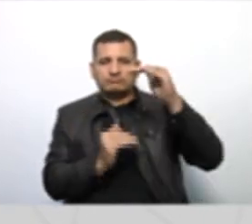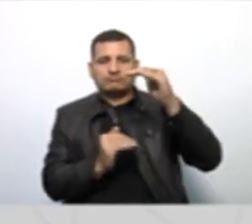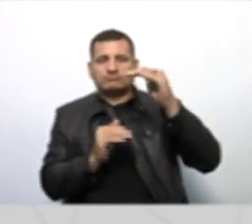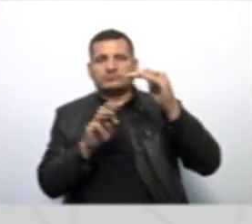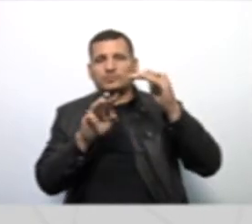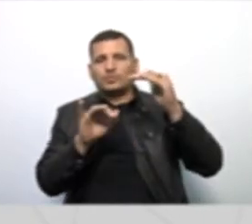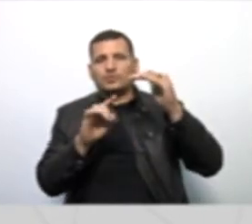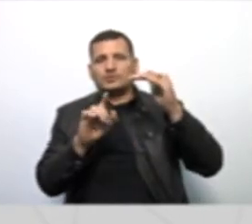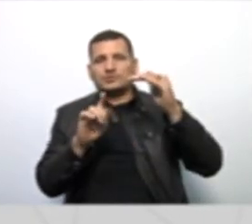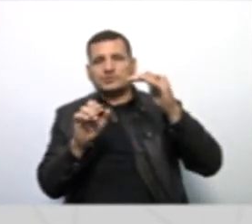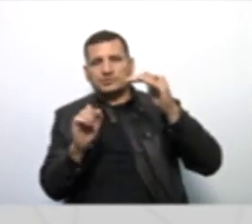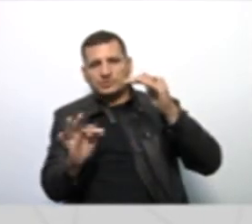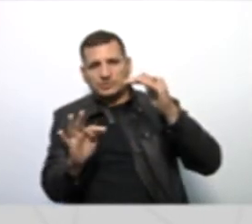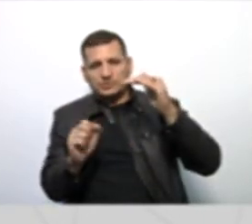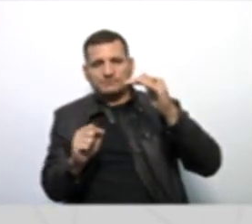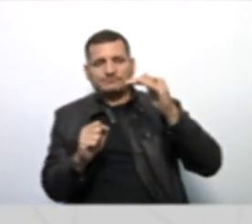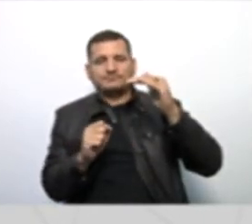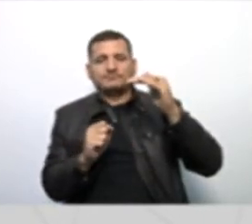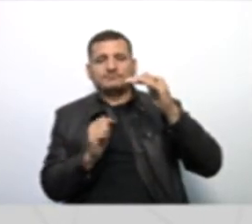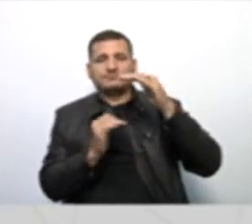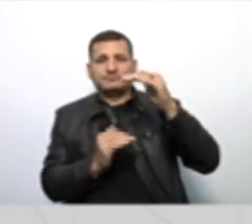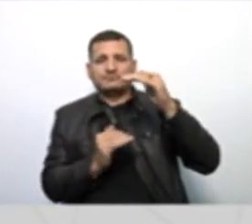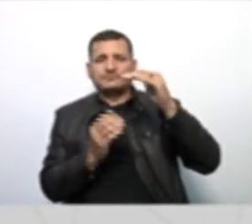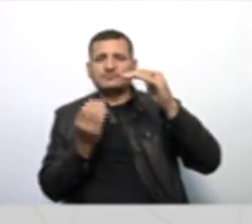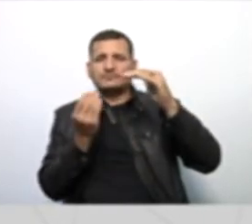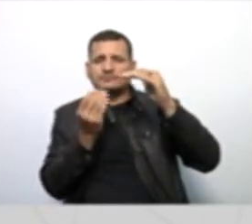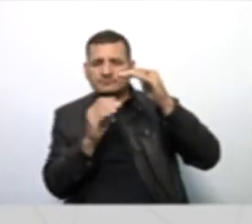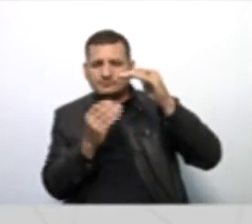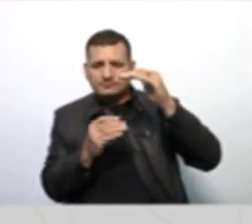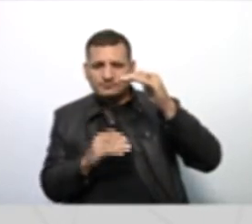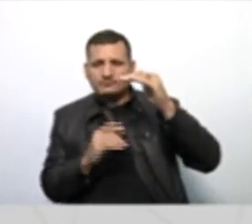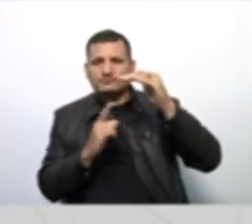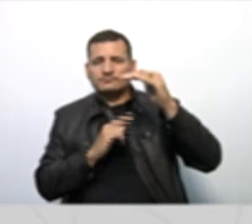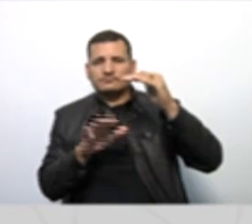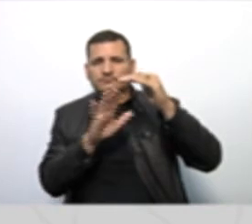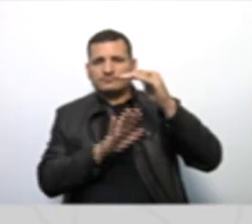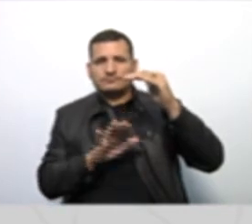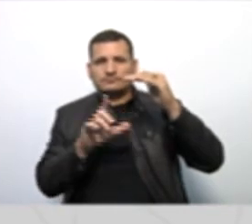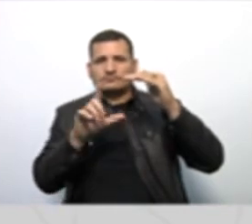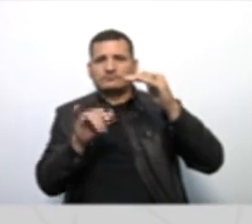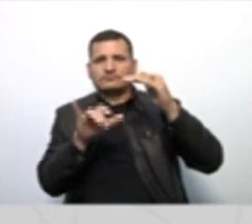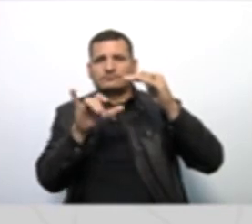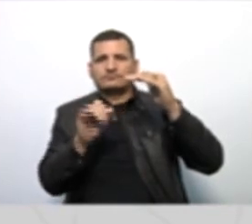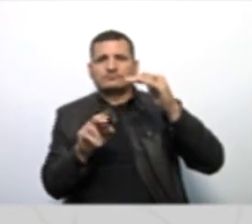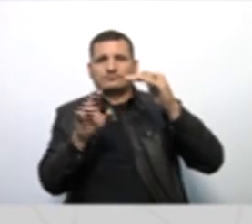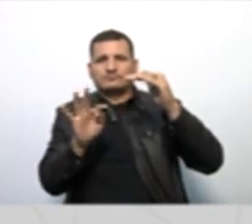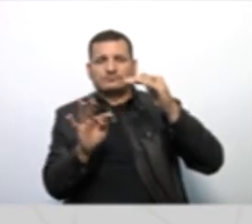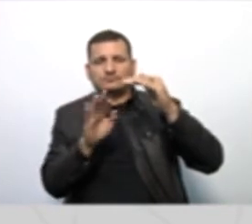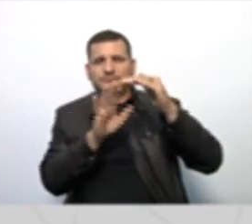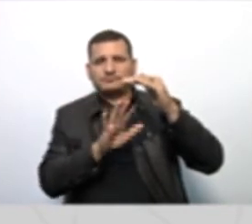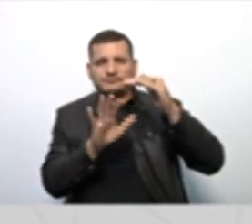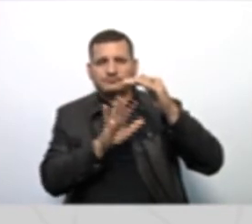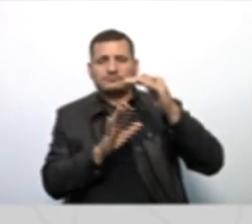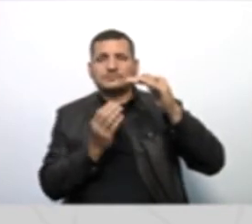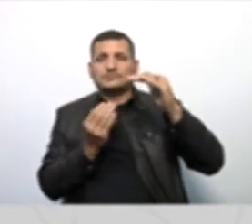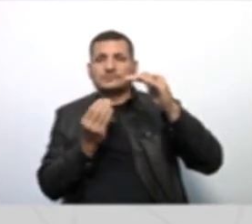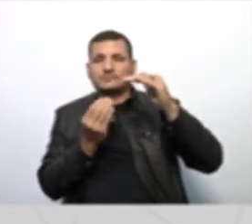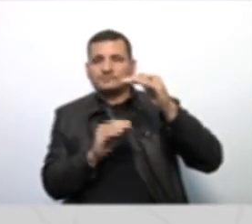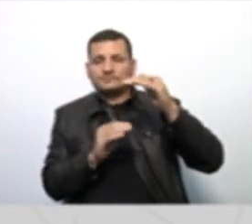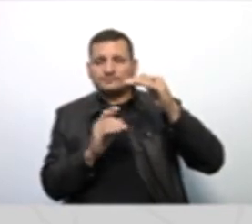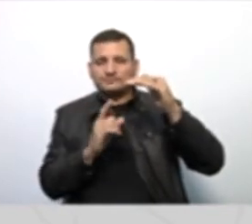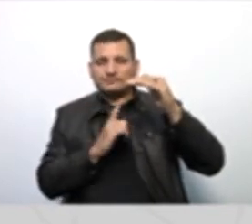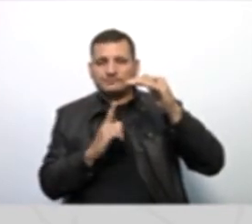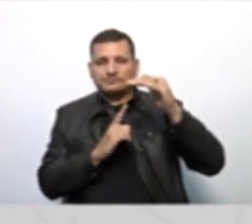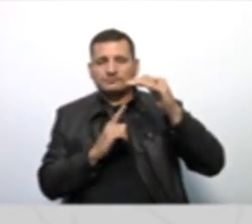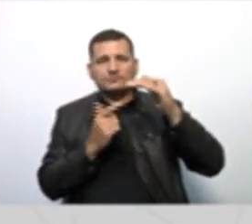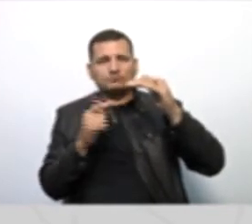reads. Então beleza, dentro dos reads nós temos o nosso layout, que é isso aqui, ó, float layout. E dentro do float layout nós temos